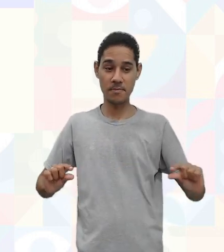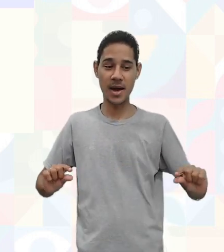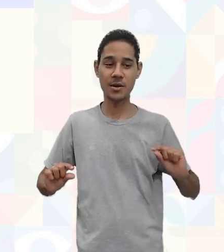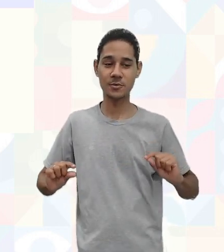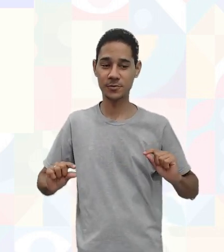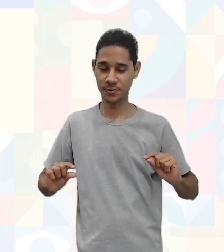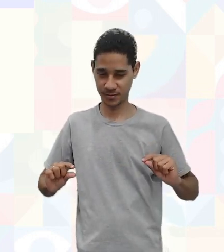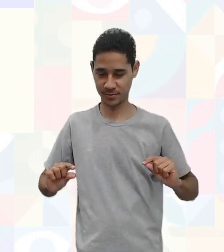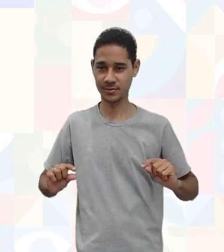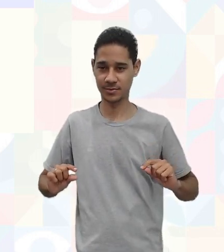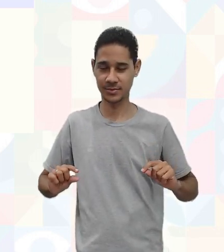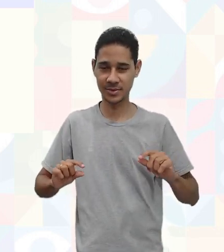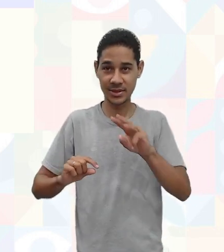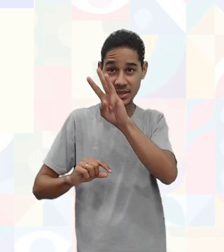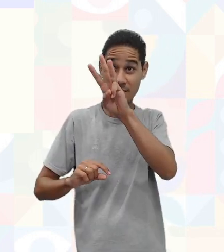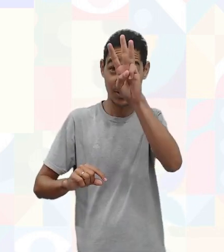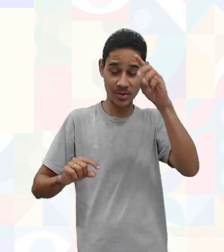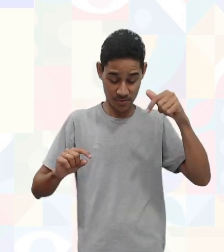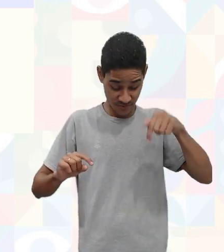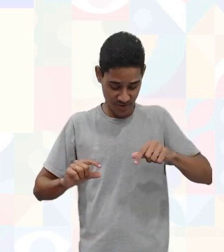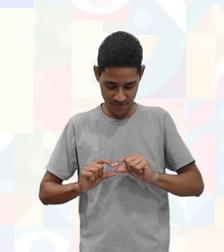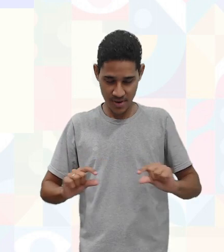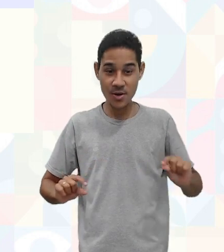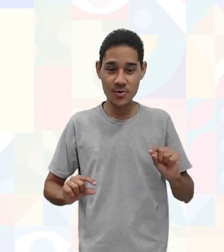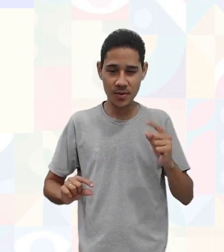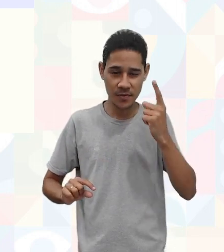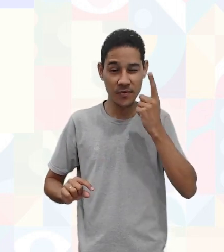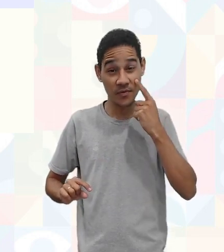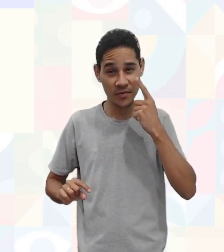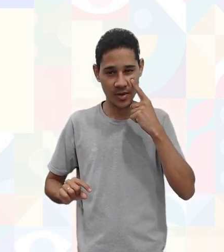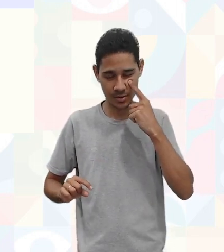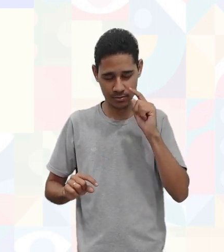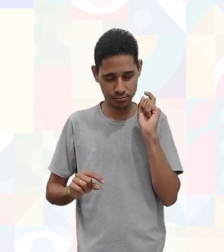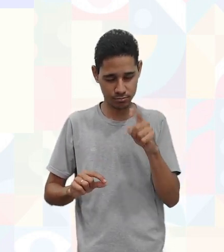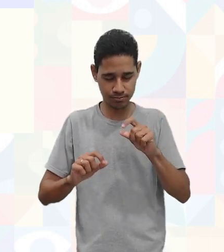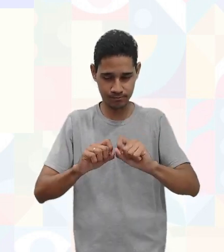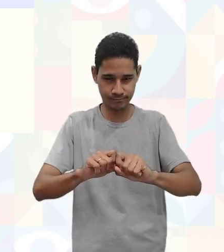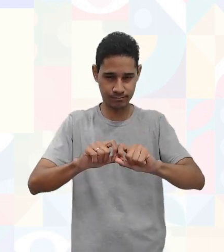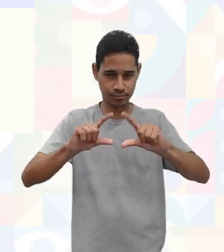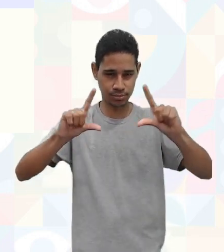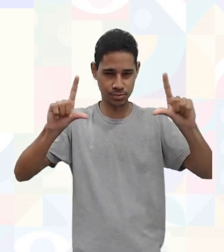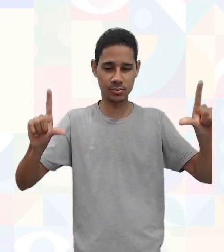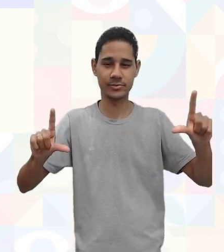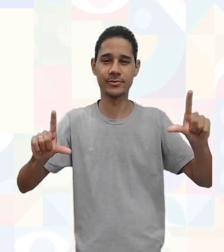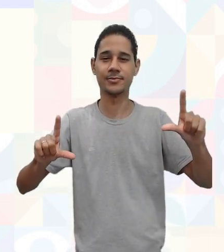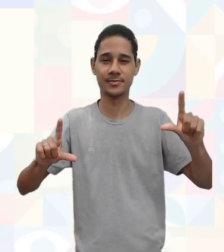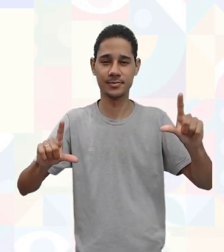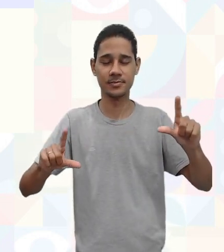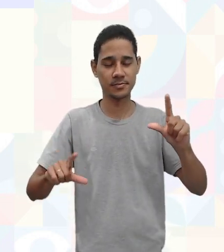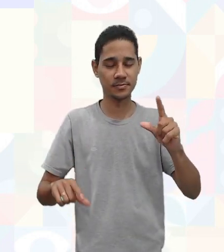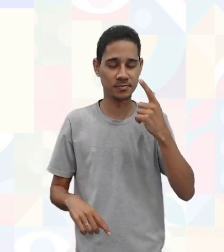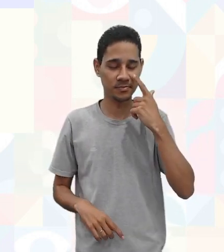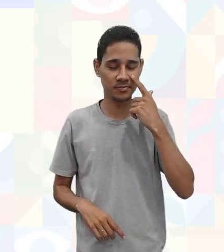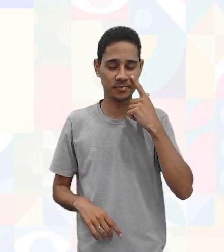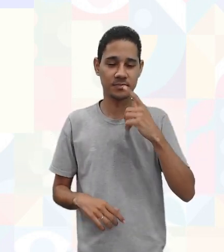da nossa página, certo? Eu vou rodar aqui o nosso